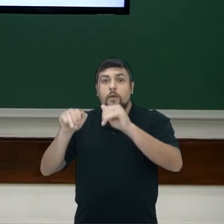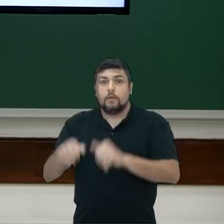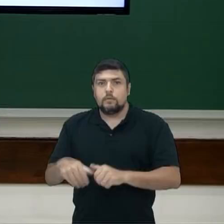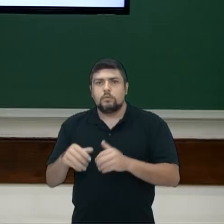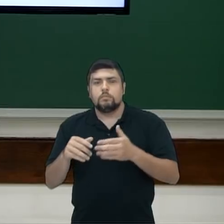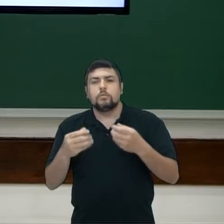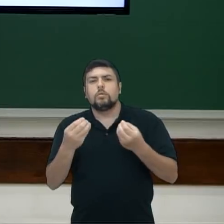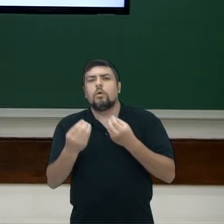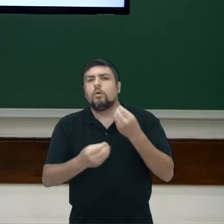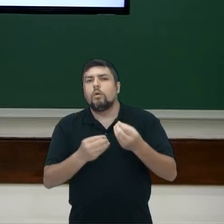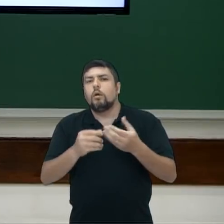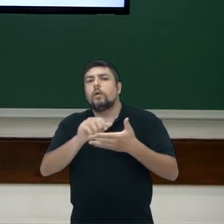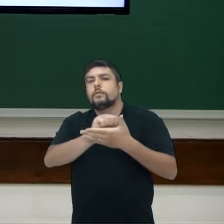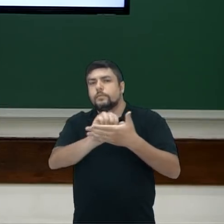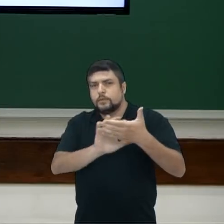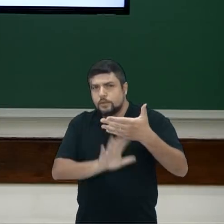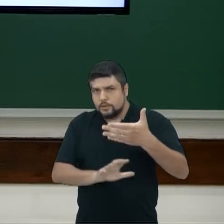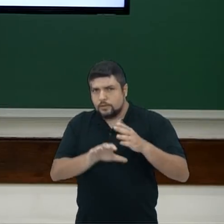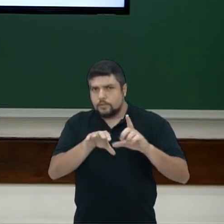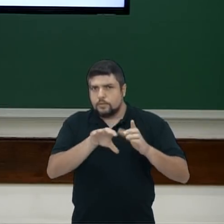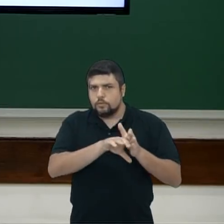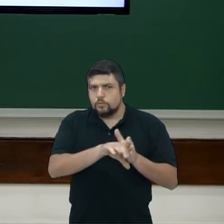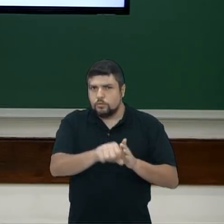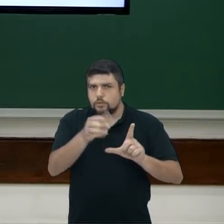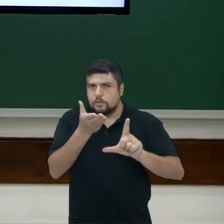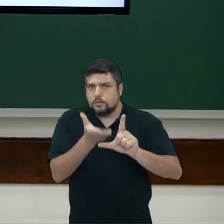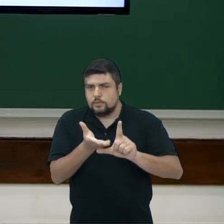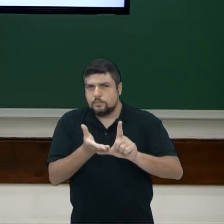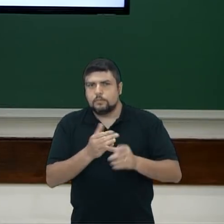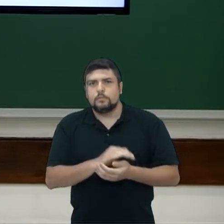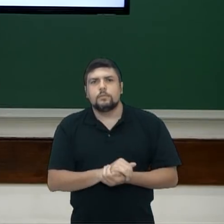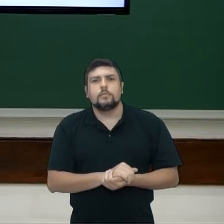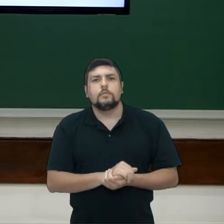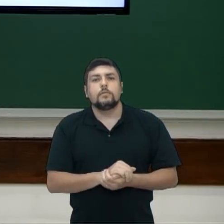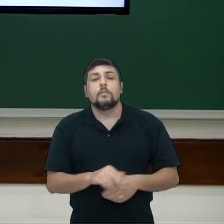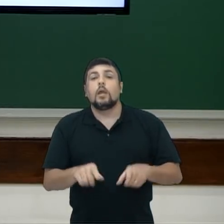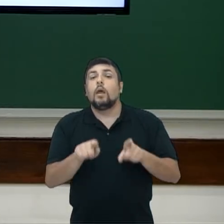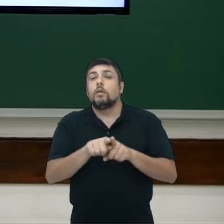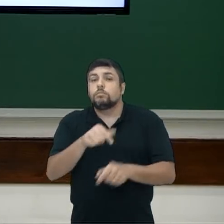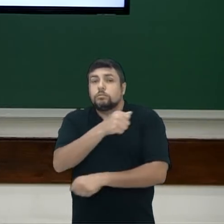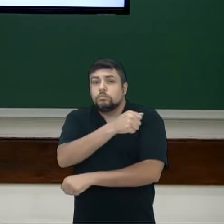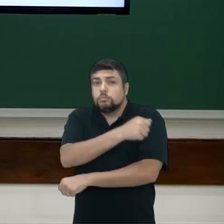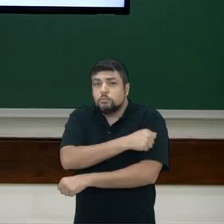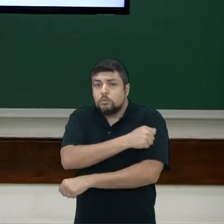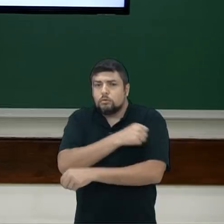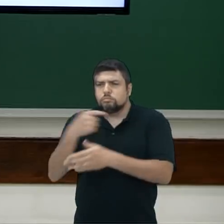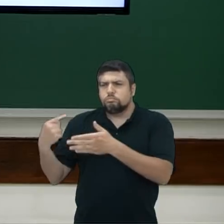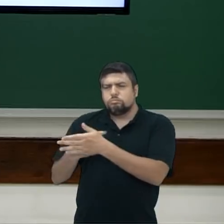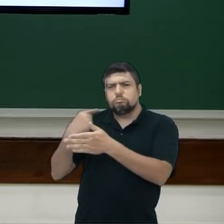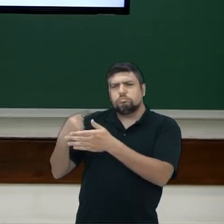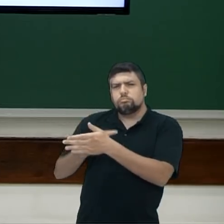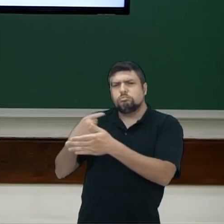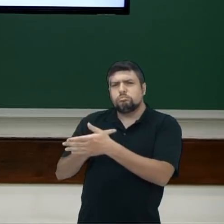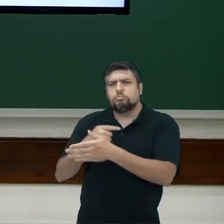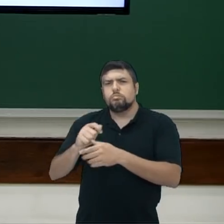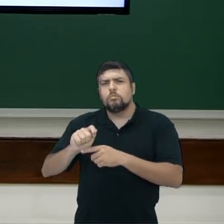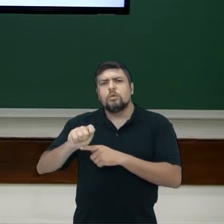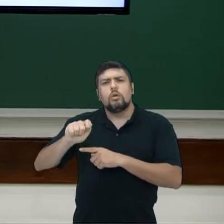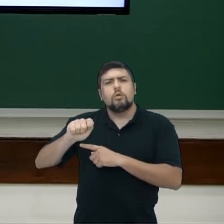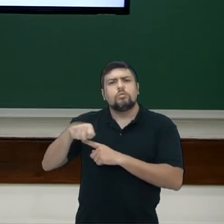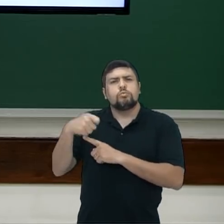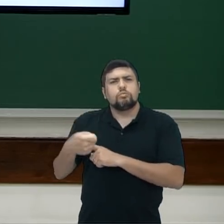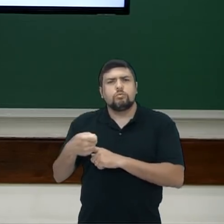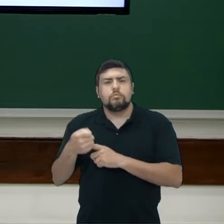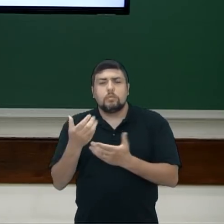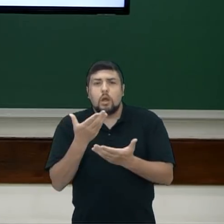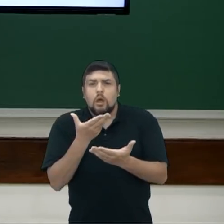do Classroom, não pode esquecer disso, tá? Outra dúvida que os meus alunos têm me mandado bastante perguntas é sobre os exercícios durante